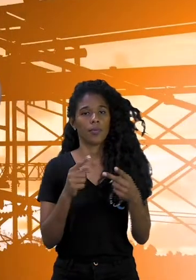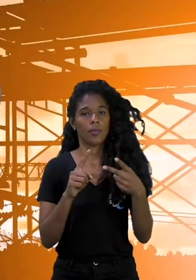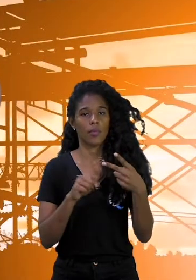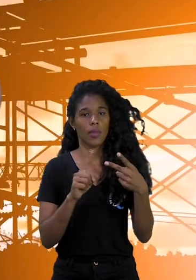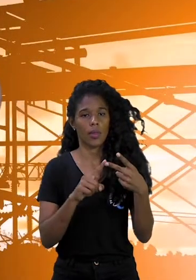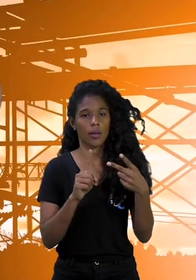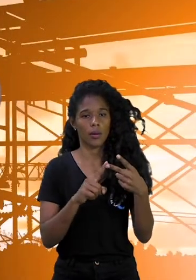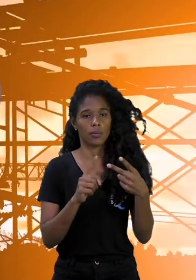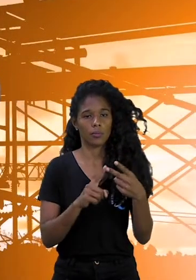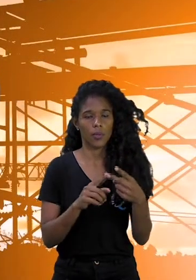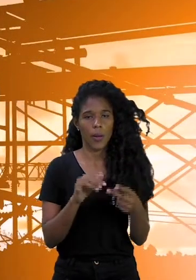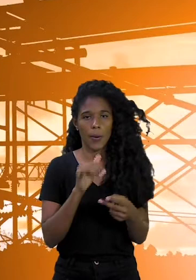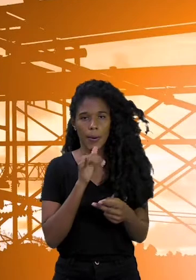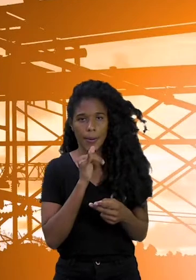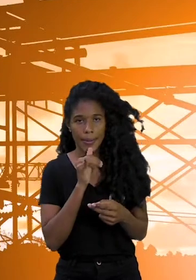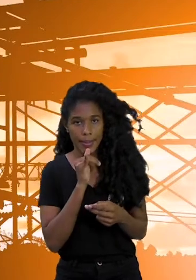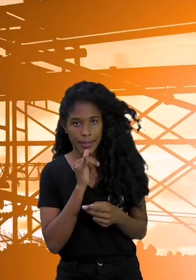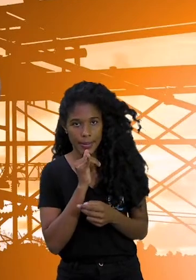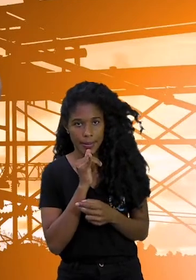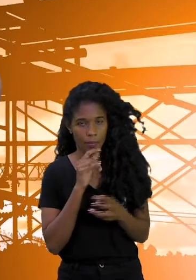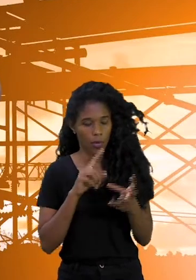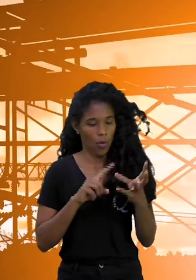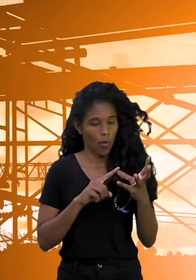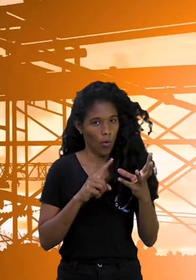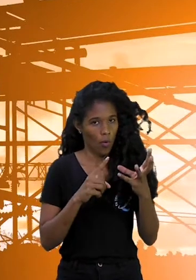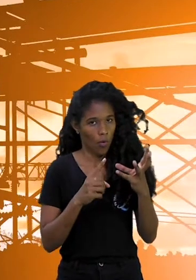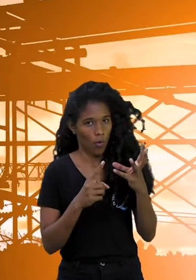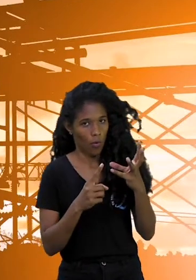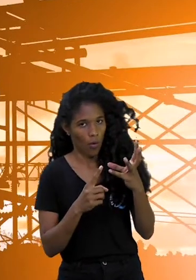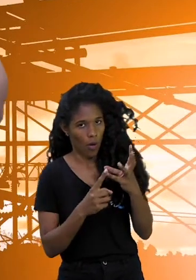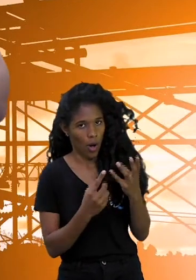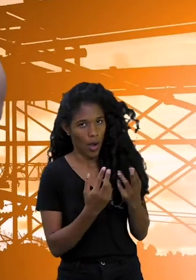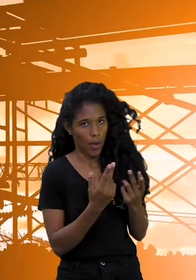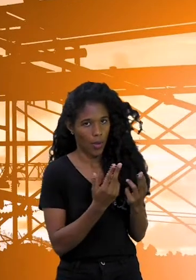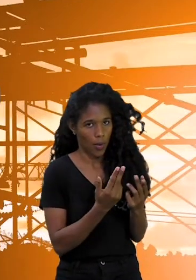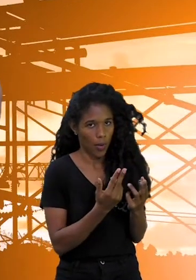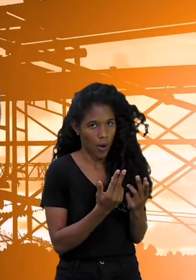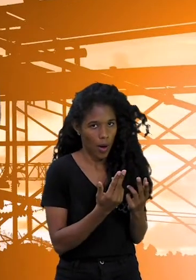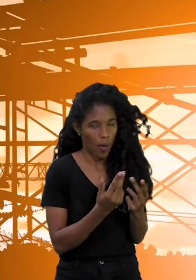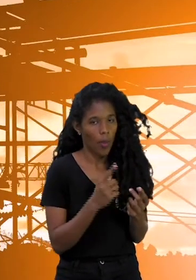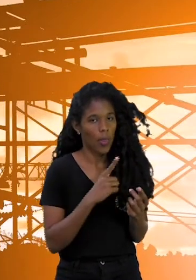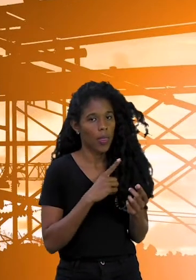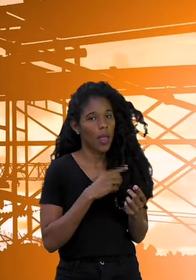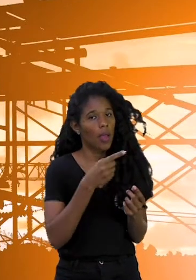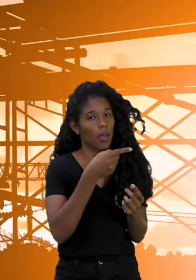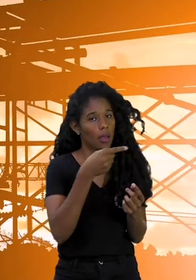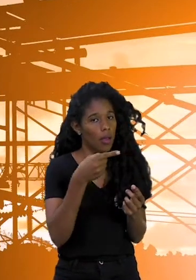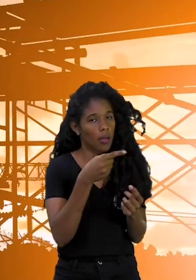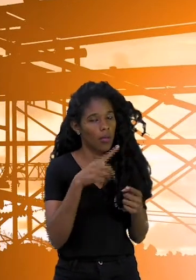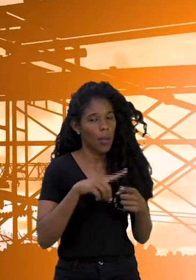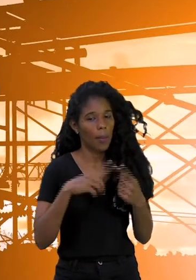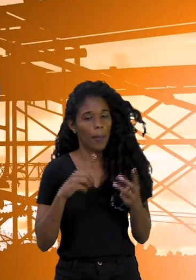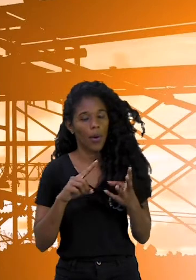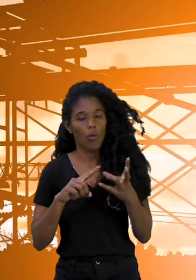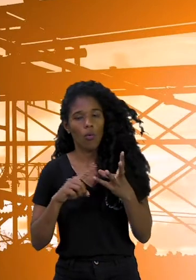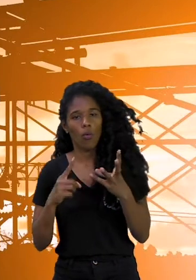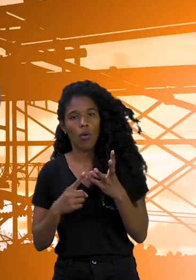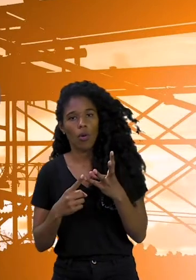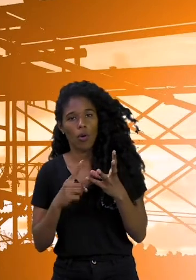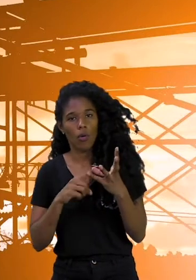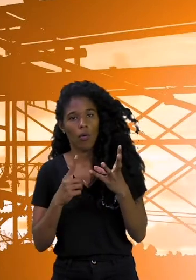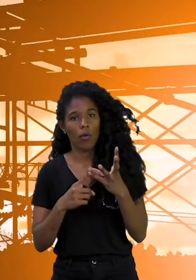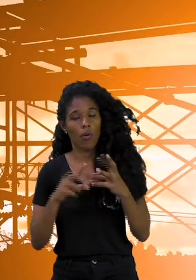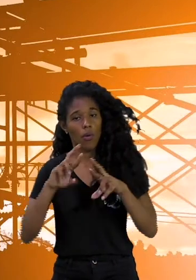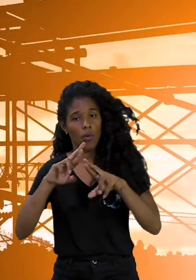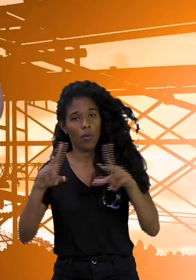vogais diferentes. Lembram-se lá, olha, entre vogais iguais tem hífen. Entre vogais diferentes, não tem hífen.